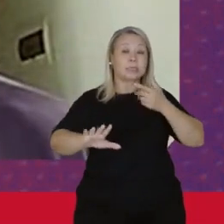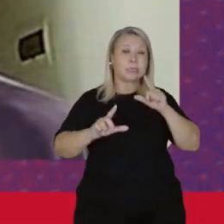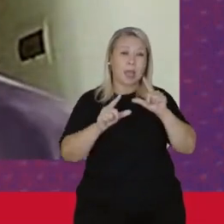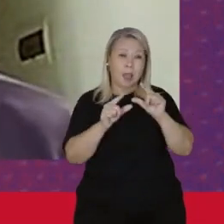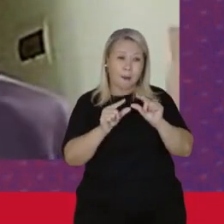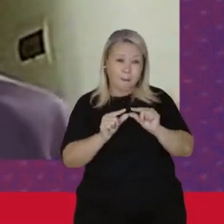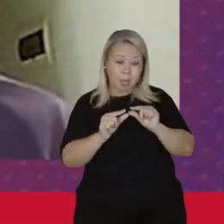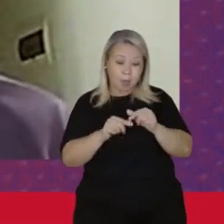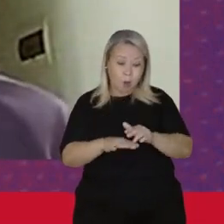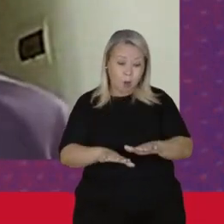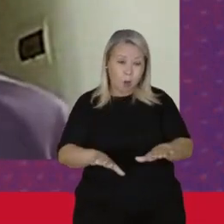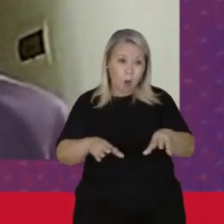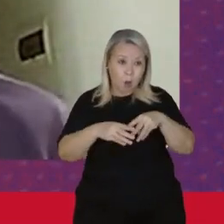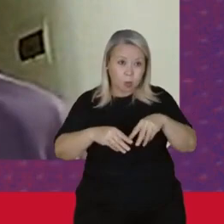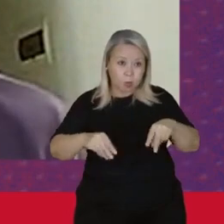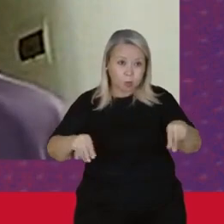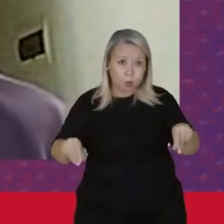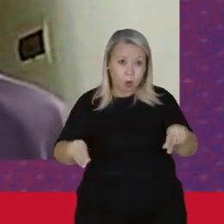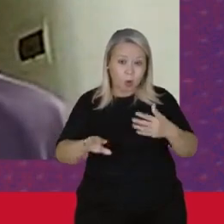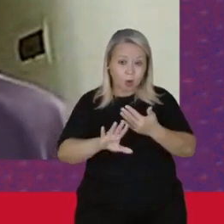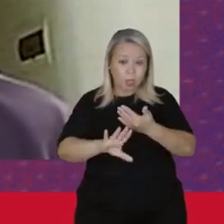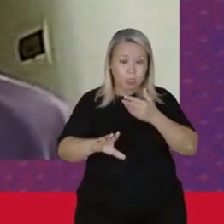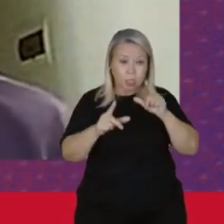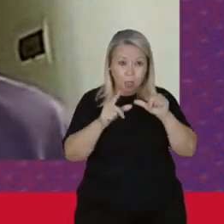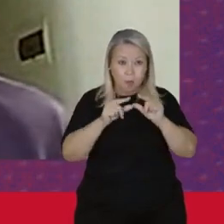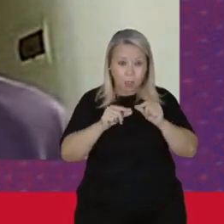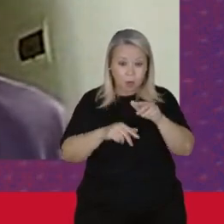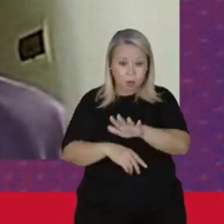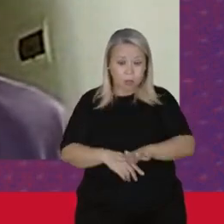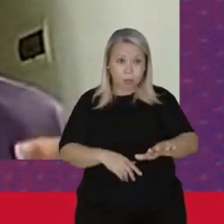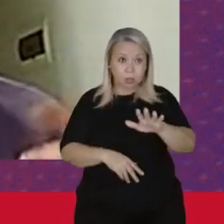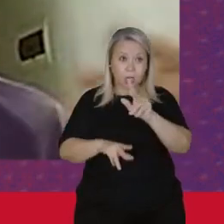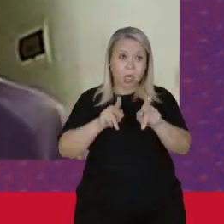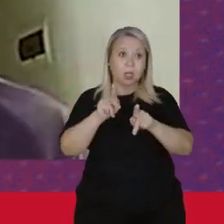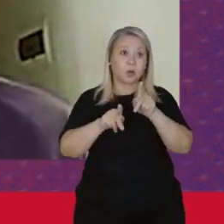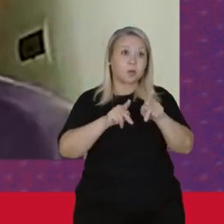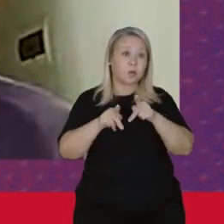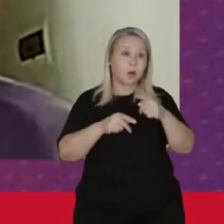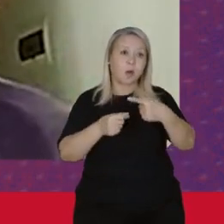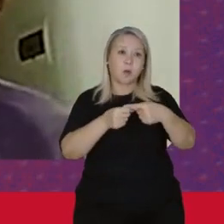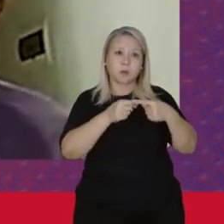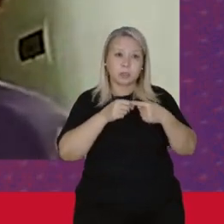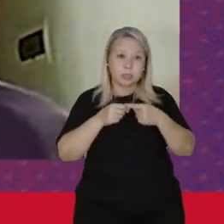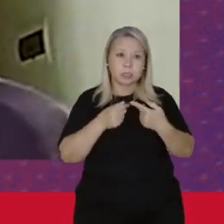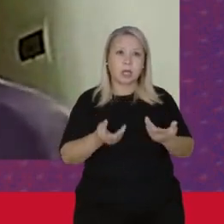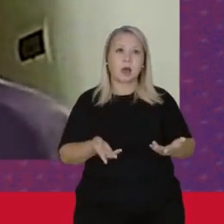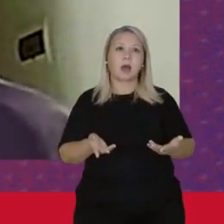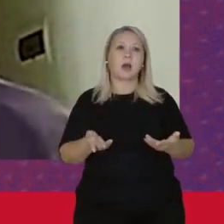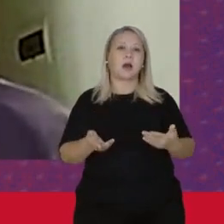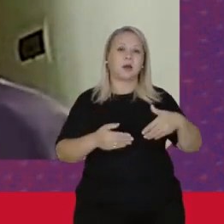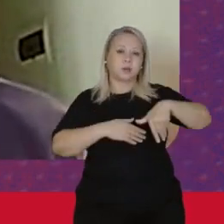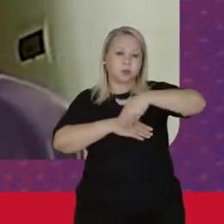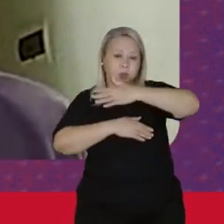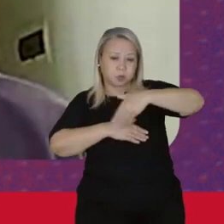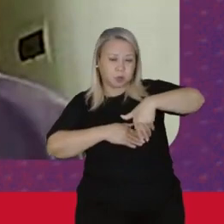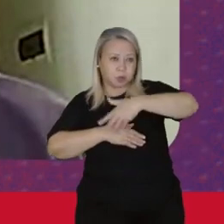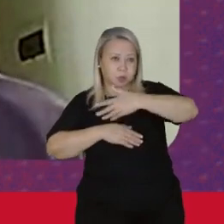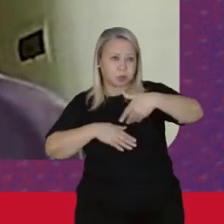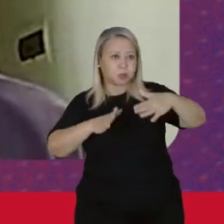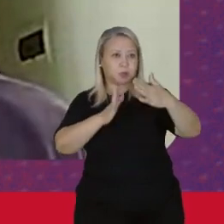do solo e uma distância menor também de áreas povoadas, né, cidades, bairros,